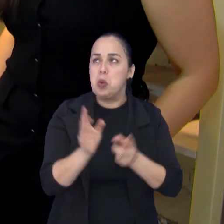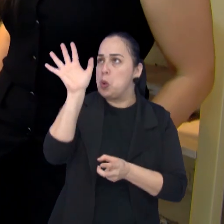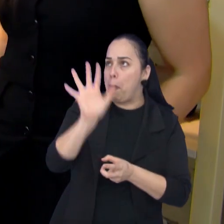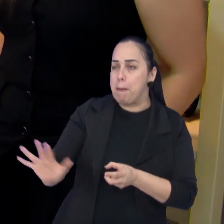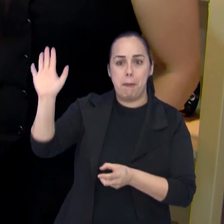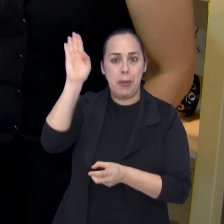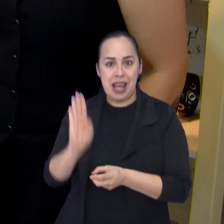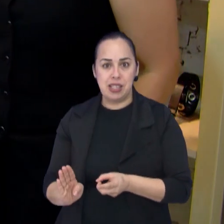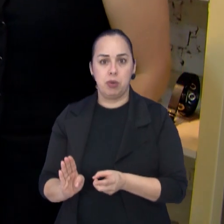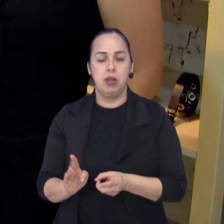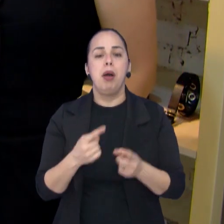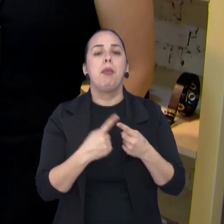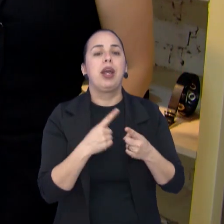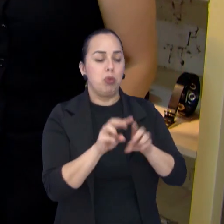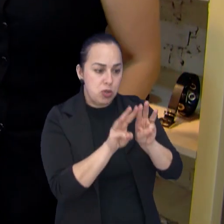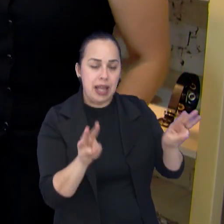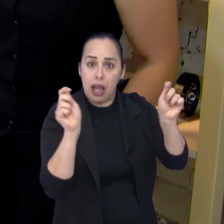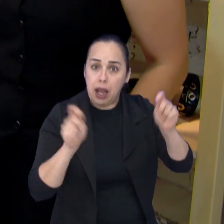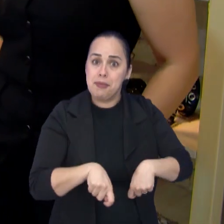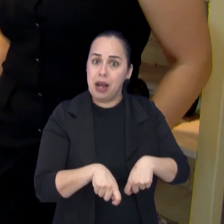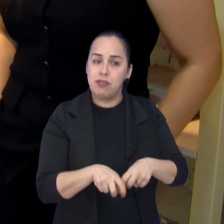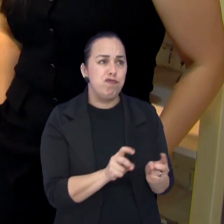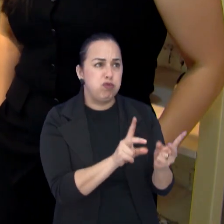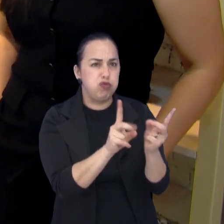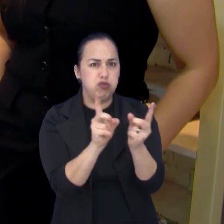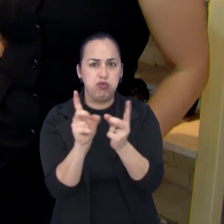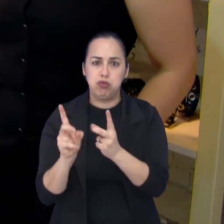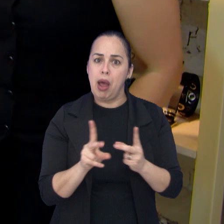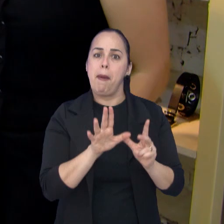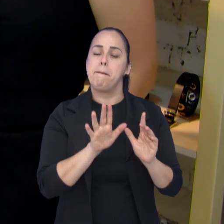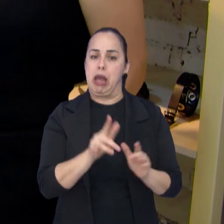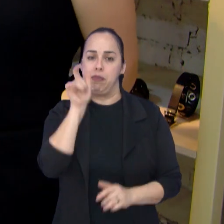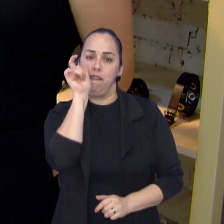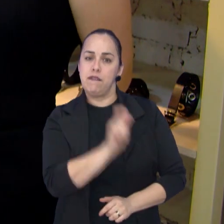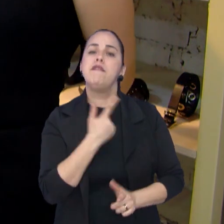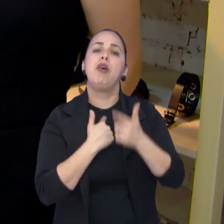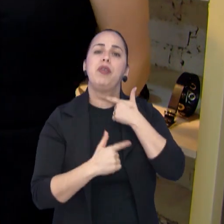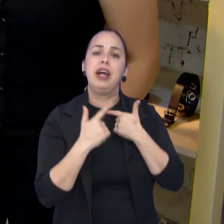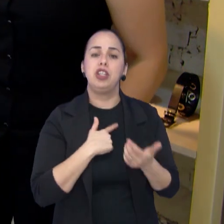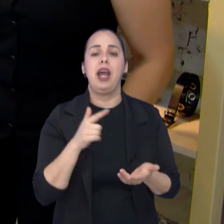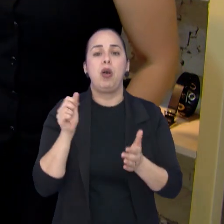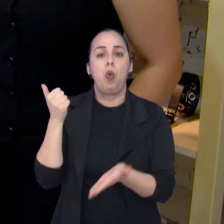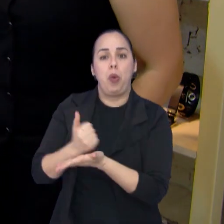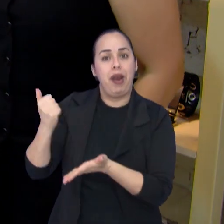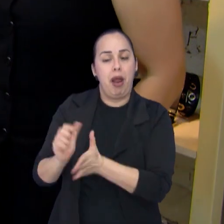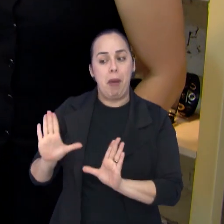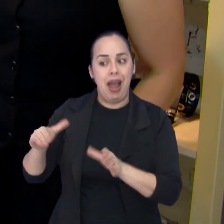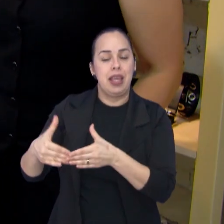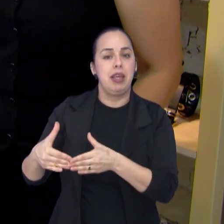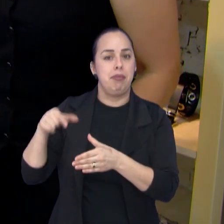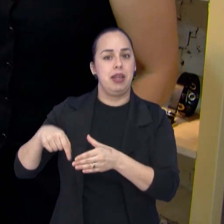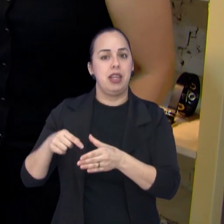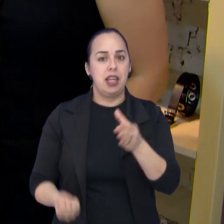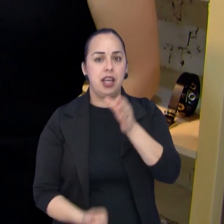com o site você consegue abranger muito país, né? Então a minha intenção é realmente isso, é contratar uma equipe e montar